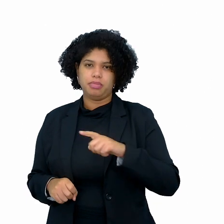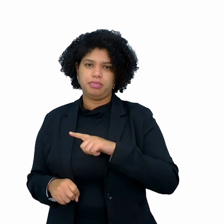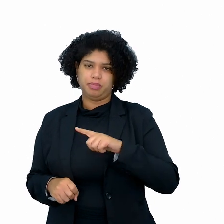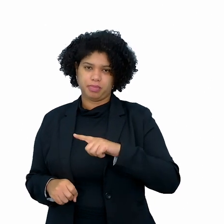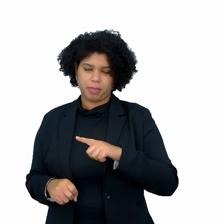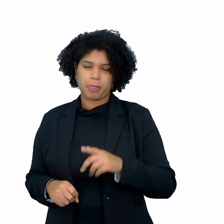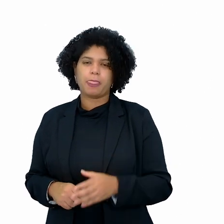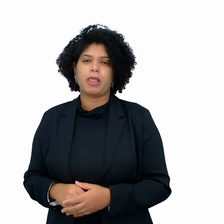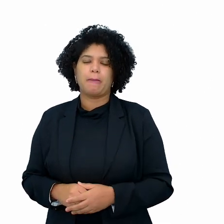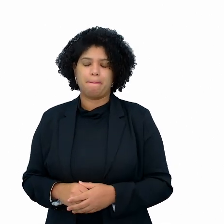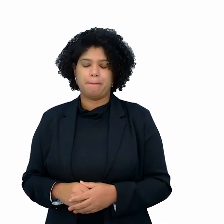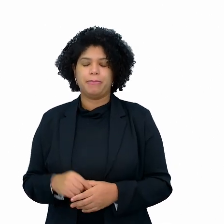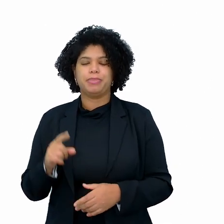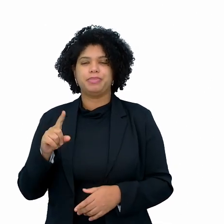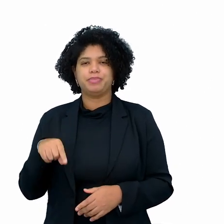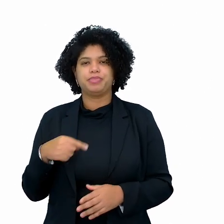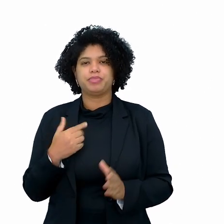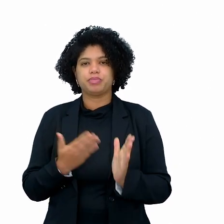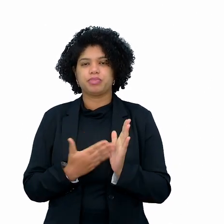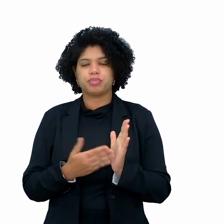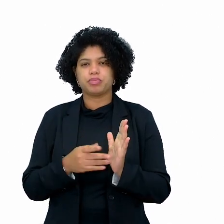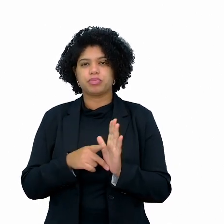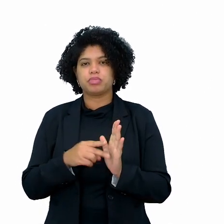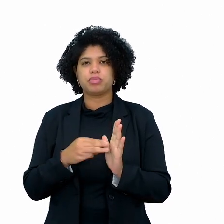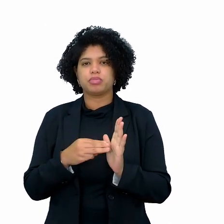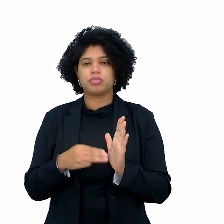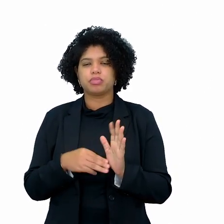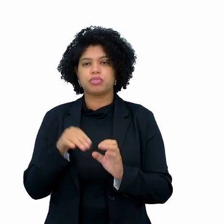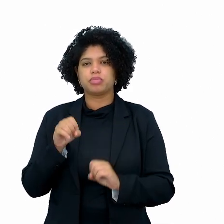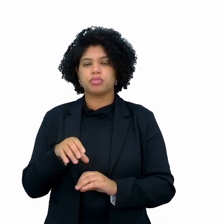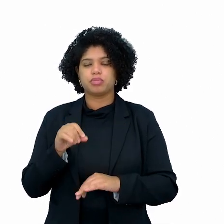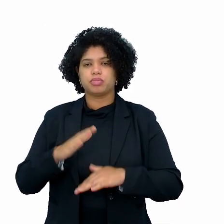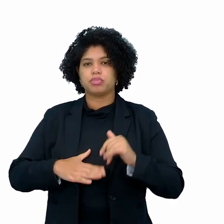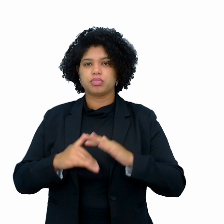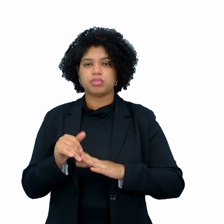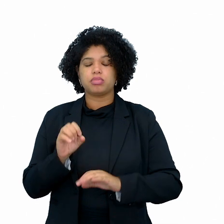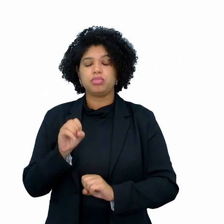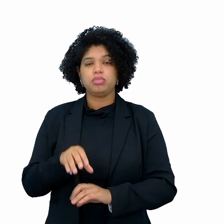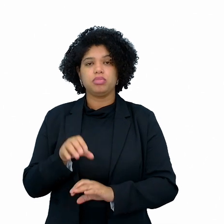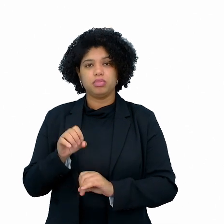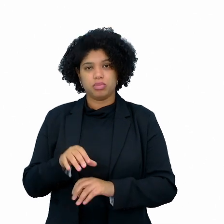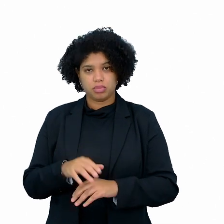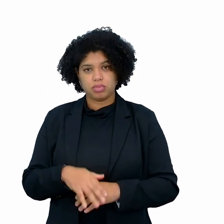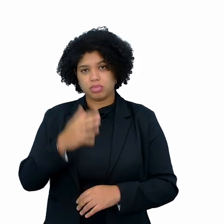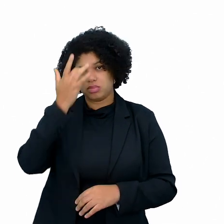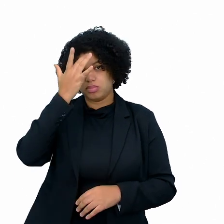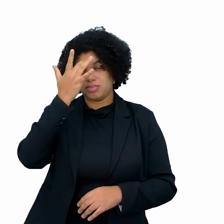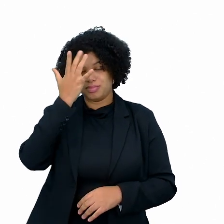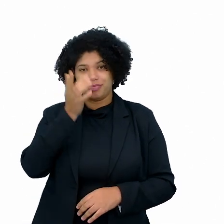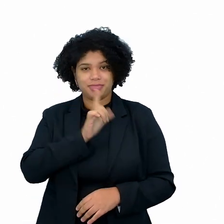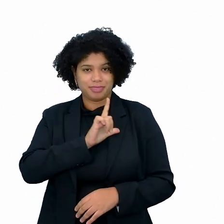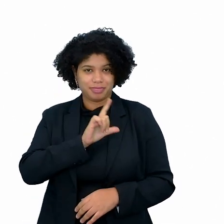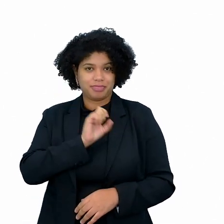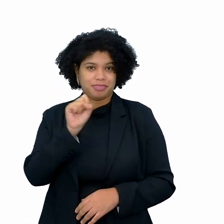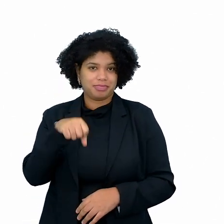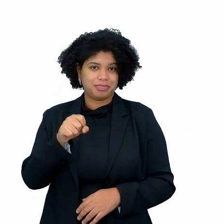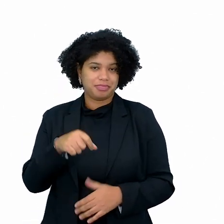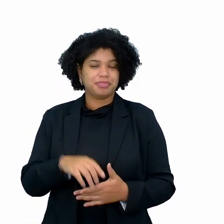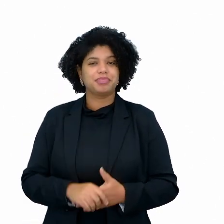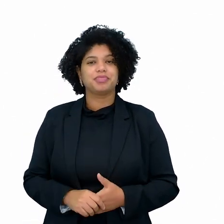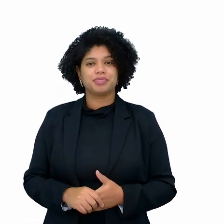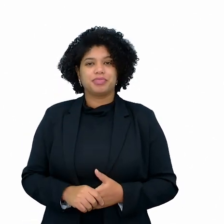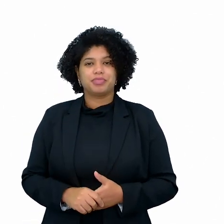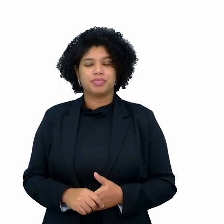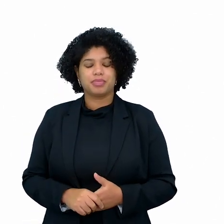são livros para metodologia do ensino, né, para prática do ensino, que facilitam. E na